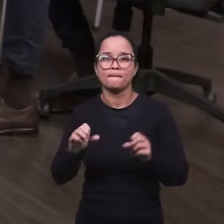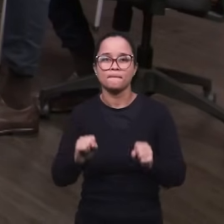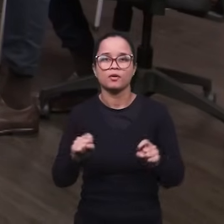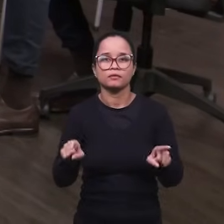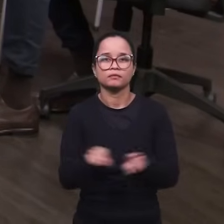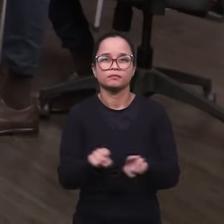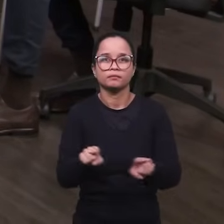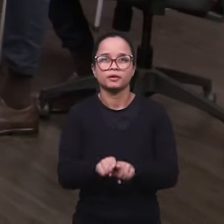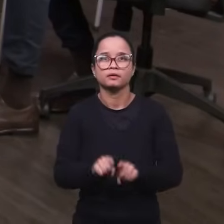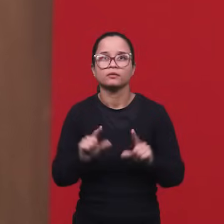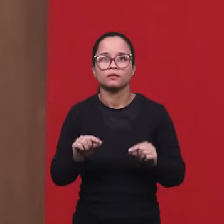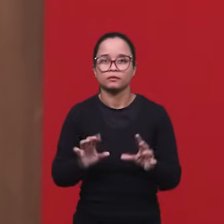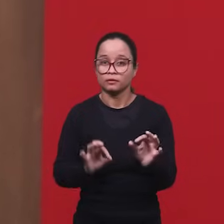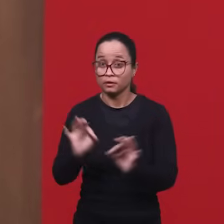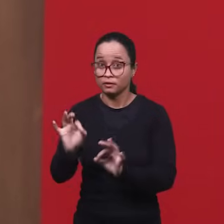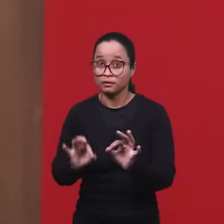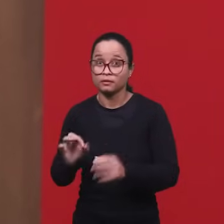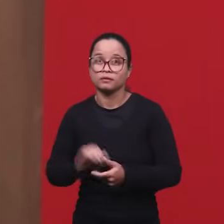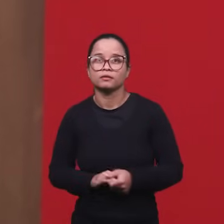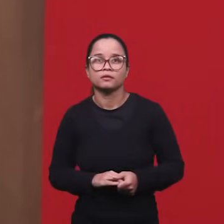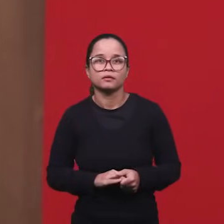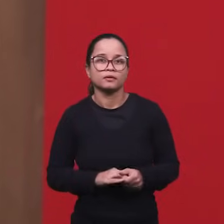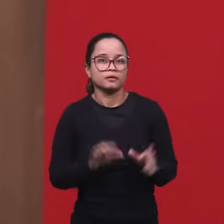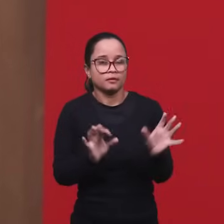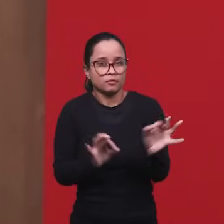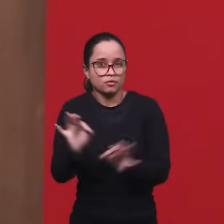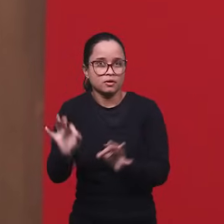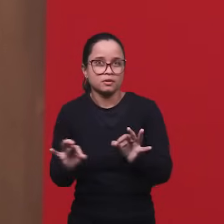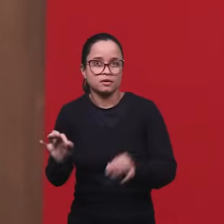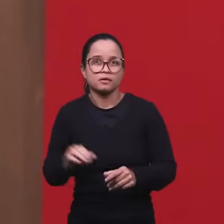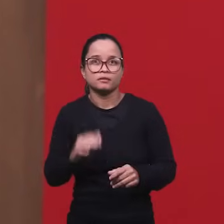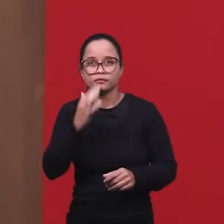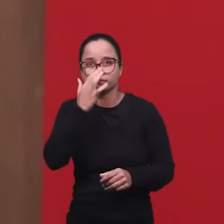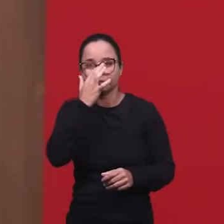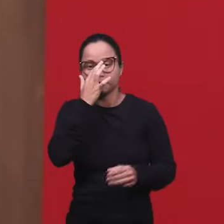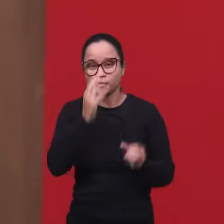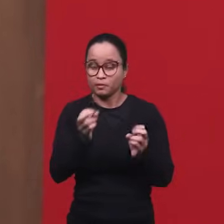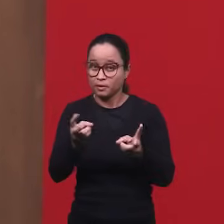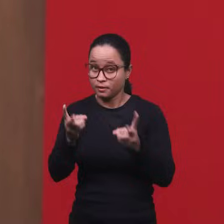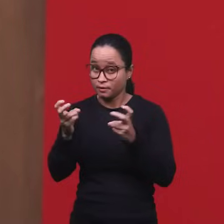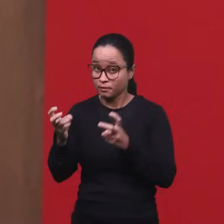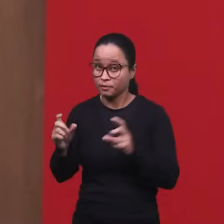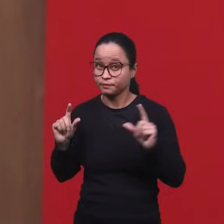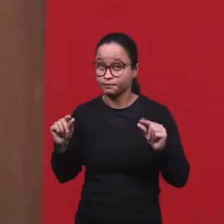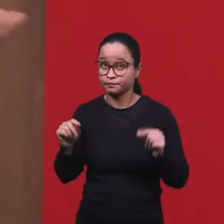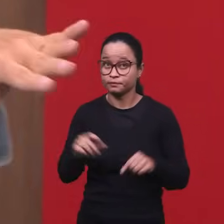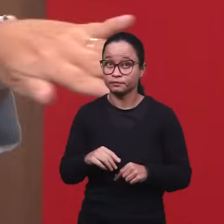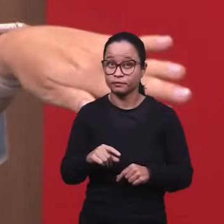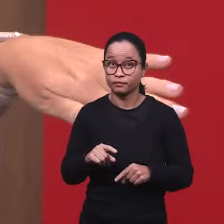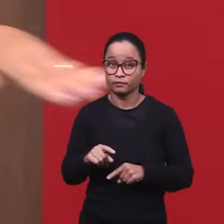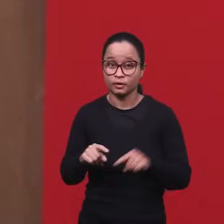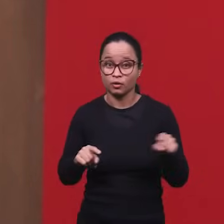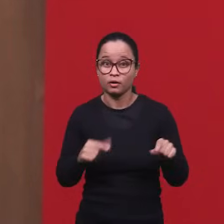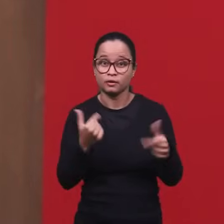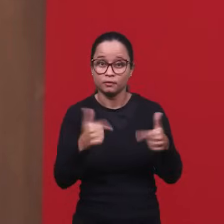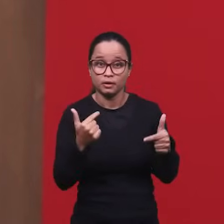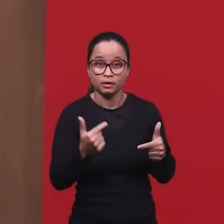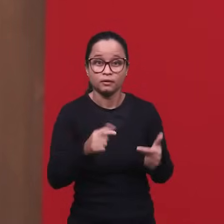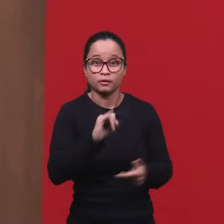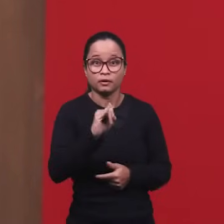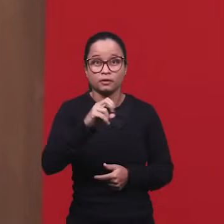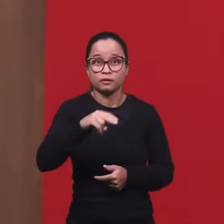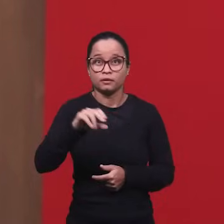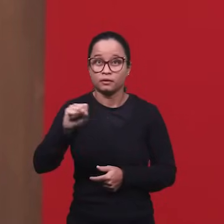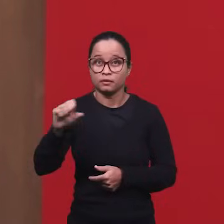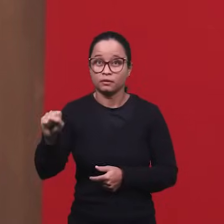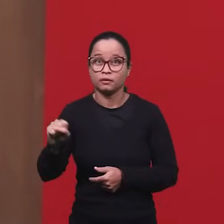ele pode fazer com o planejamento? Ele planejando isso, ele vai observar o seguinte, olha, eu trabalhei um tempo contribuindo